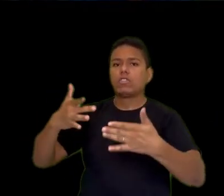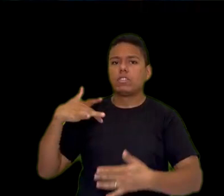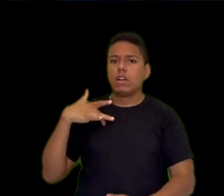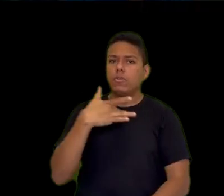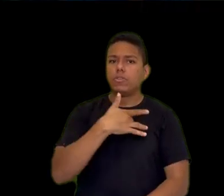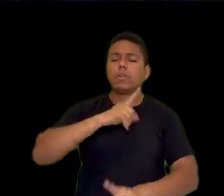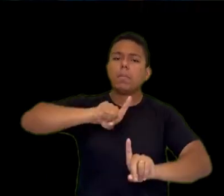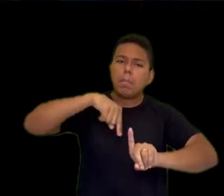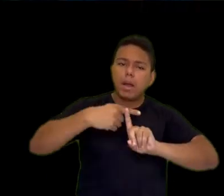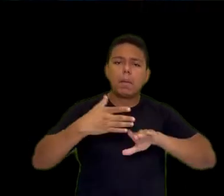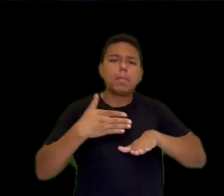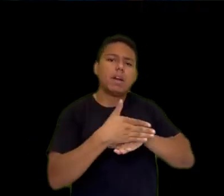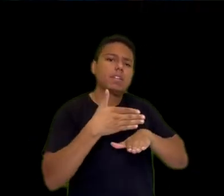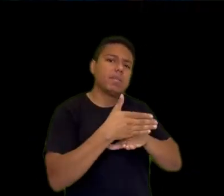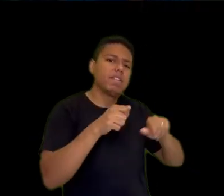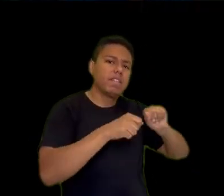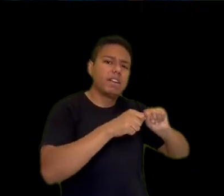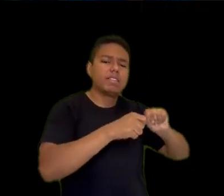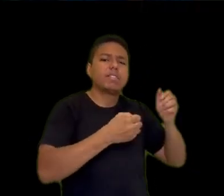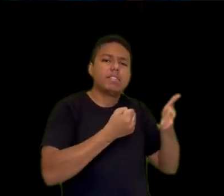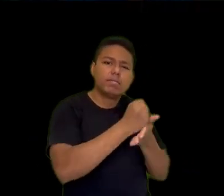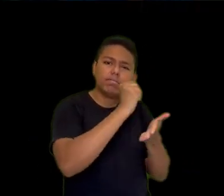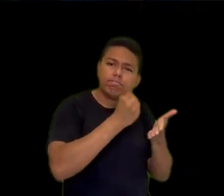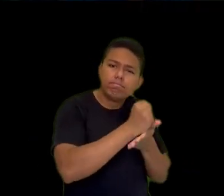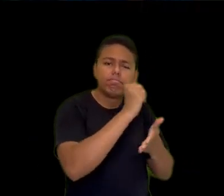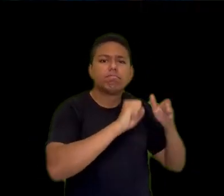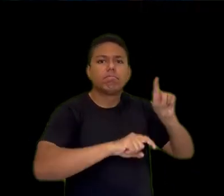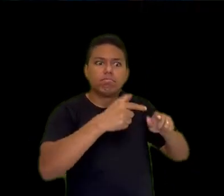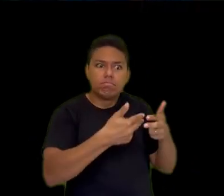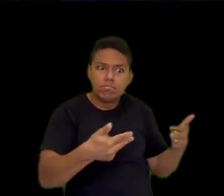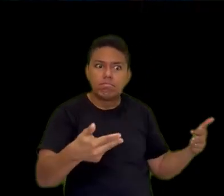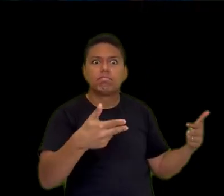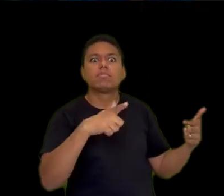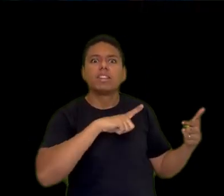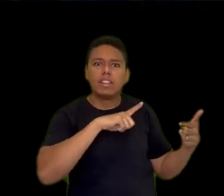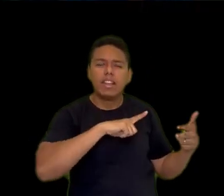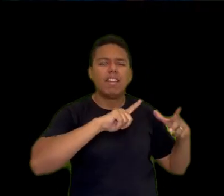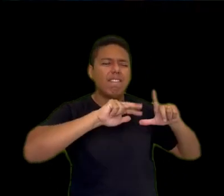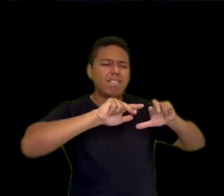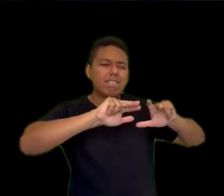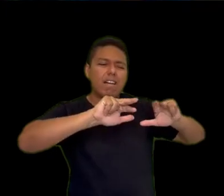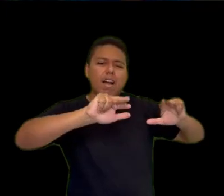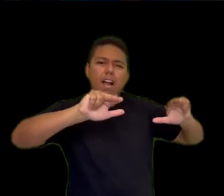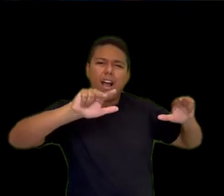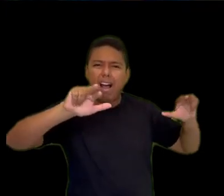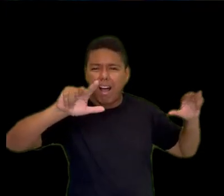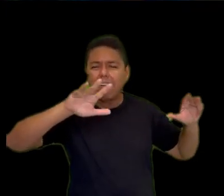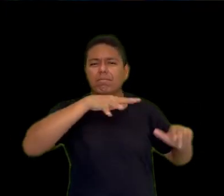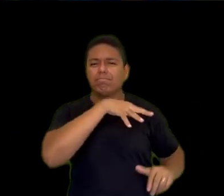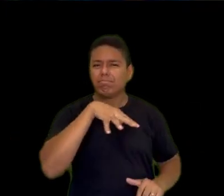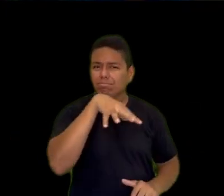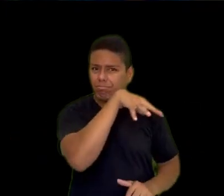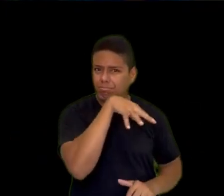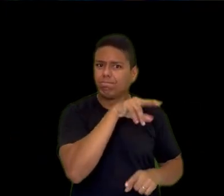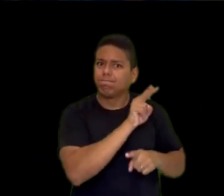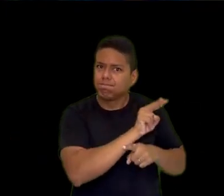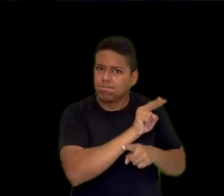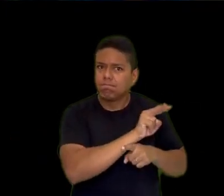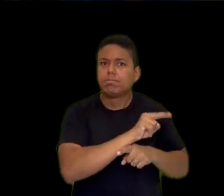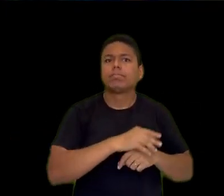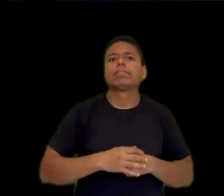imunobiológicos, hemoderivados e outros insumos. Executar ações de vigilância sanitária